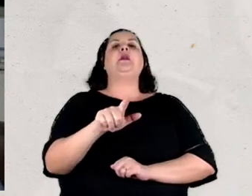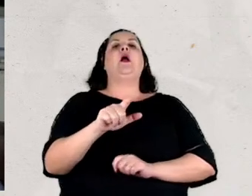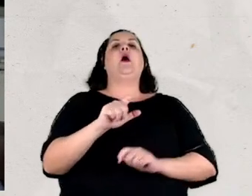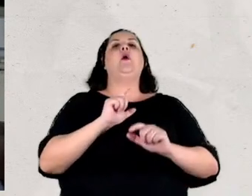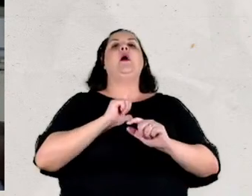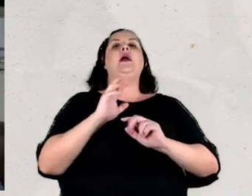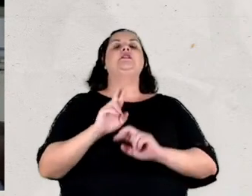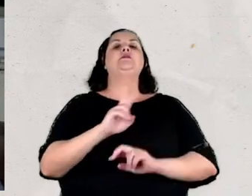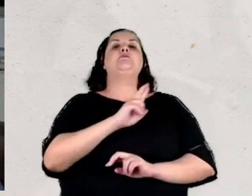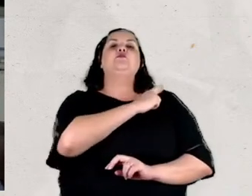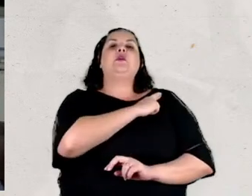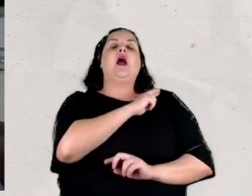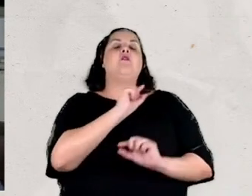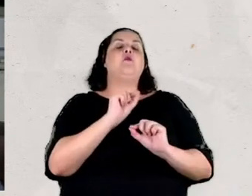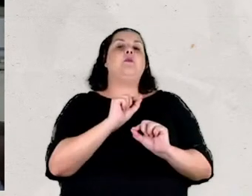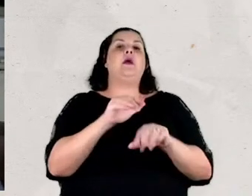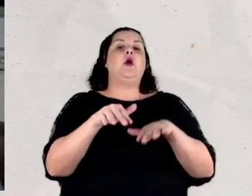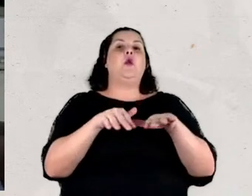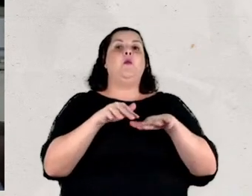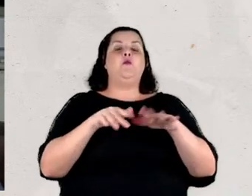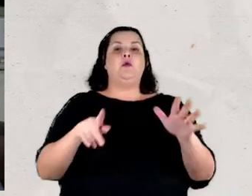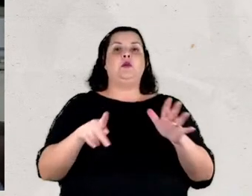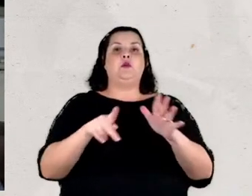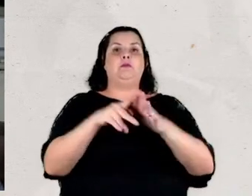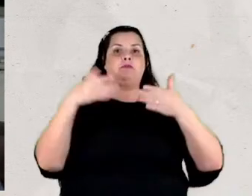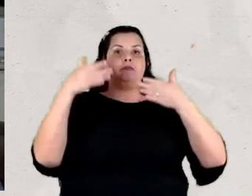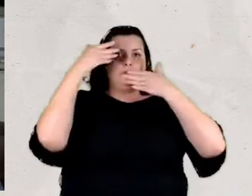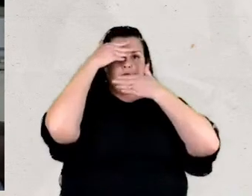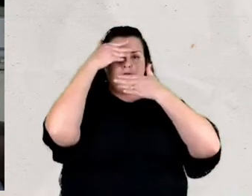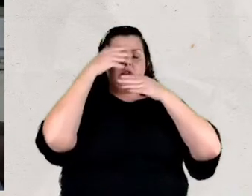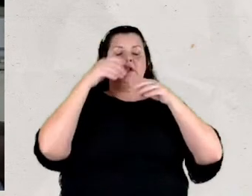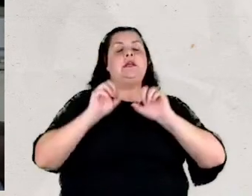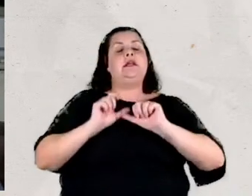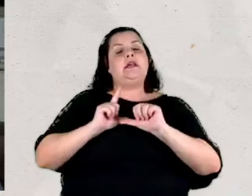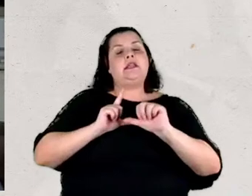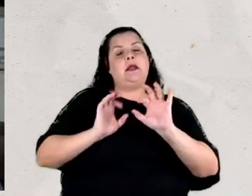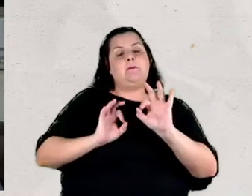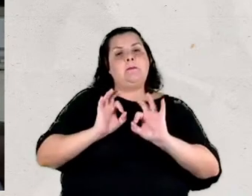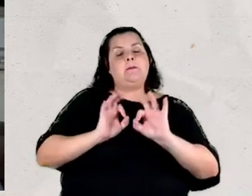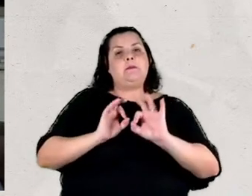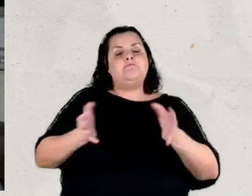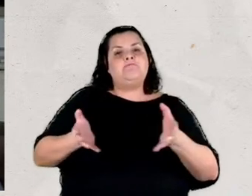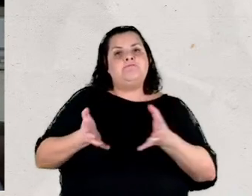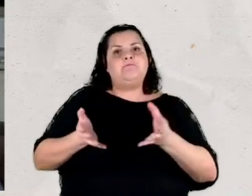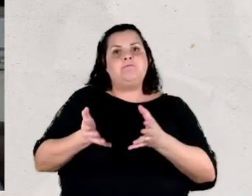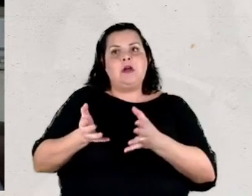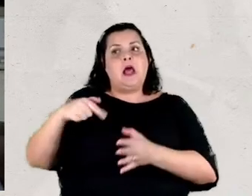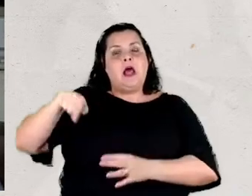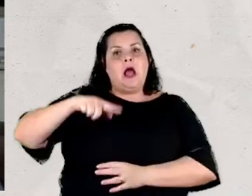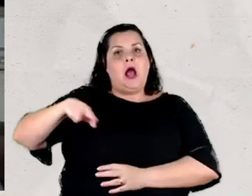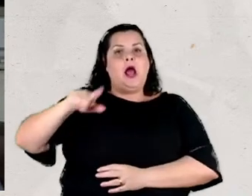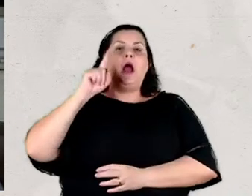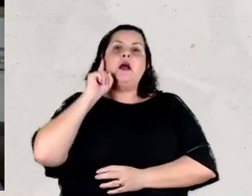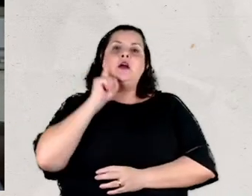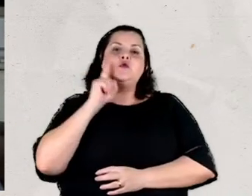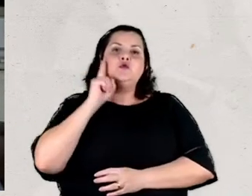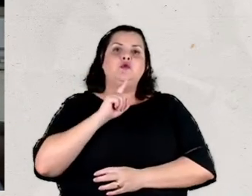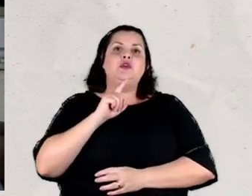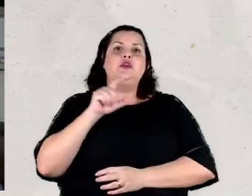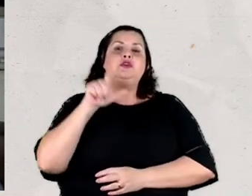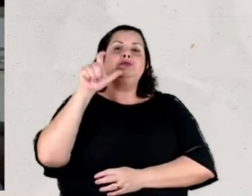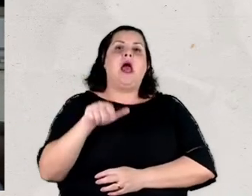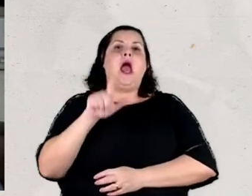MLI, que ensina jovens líderes muçulmanos americanos emergentes sobre